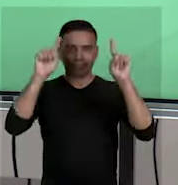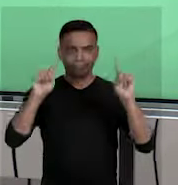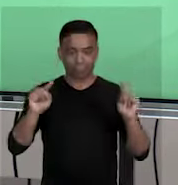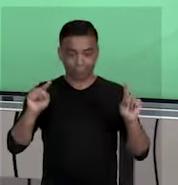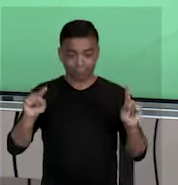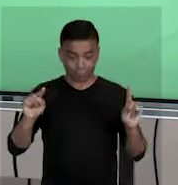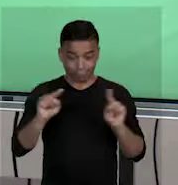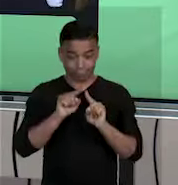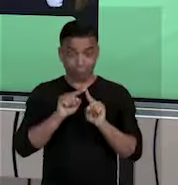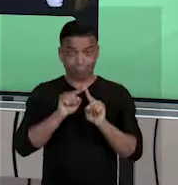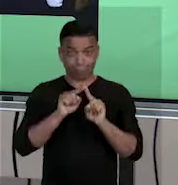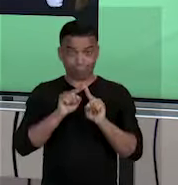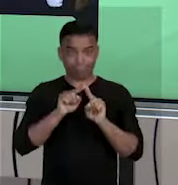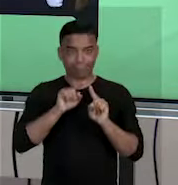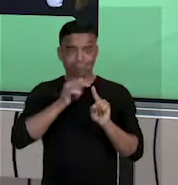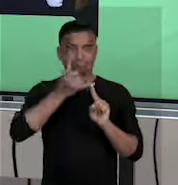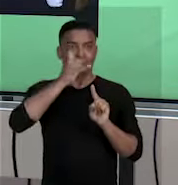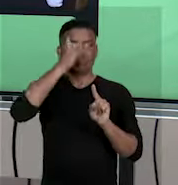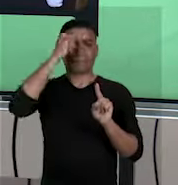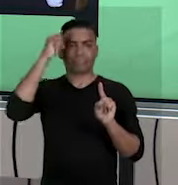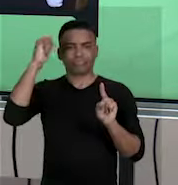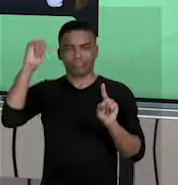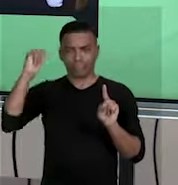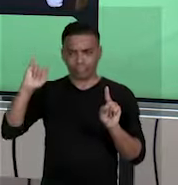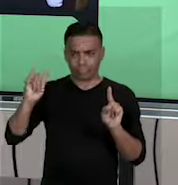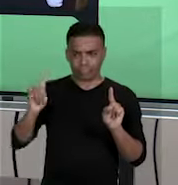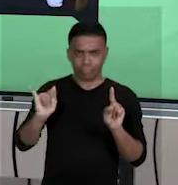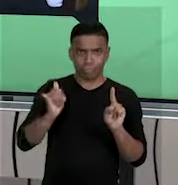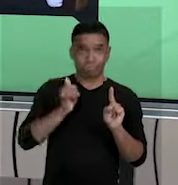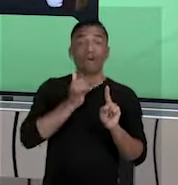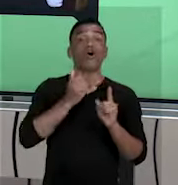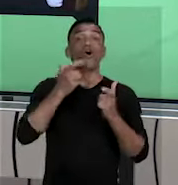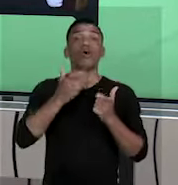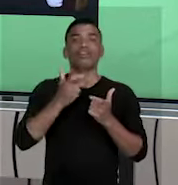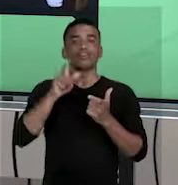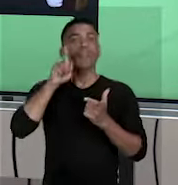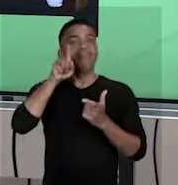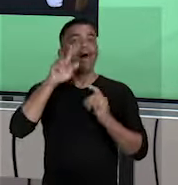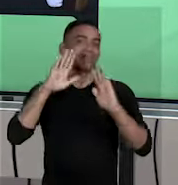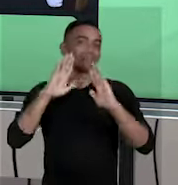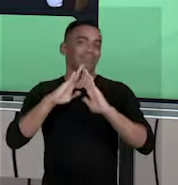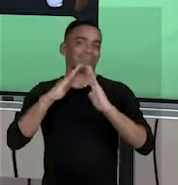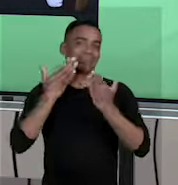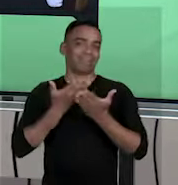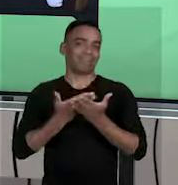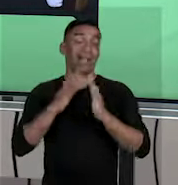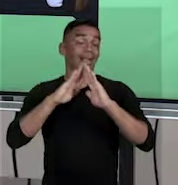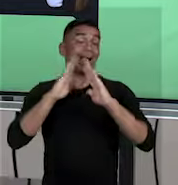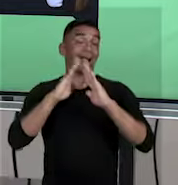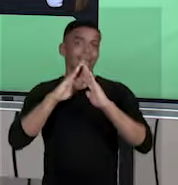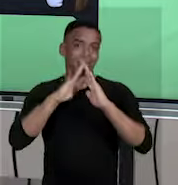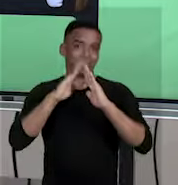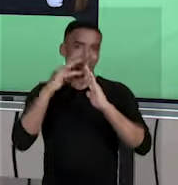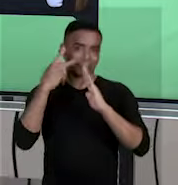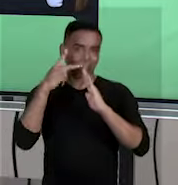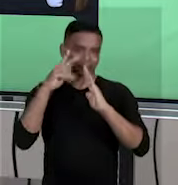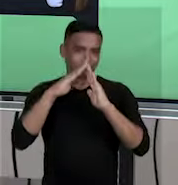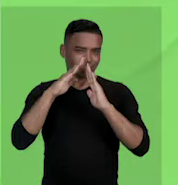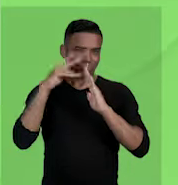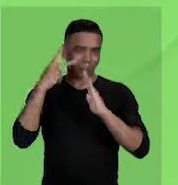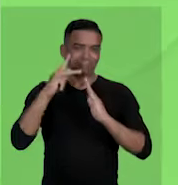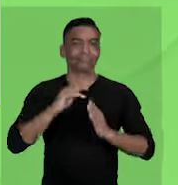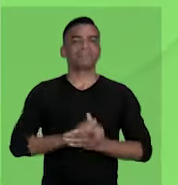Como que eles funcionam principalmente dentro de uma residência. Começando com uma pergunta básica, ou nem